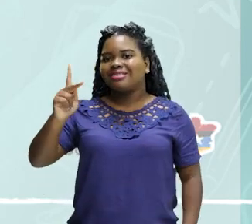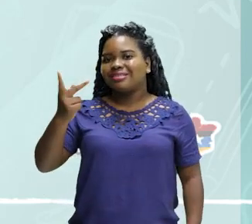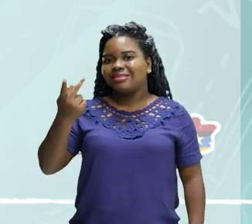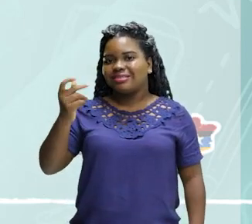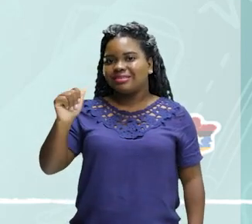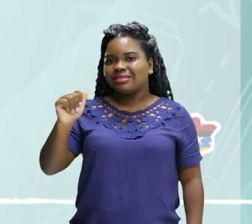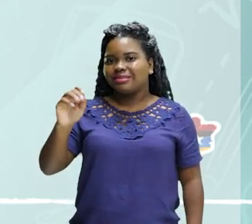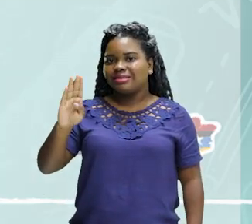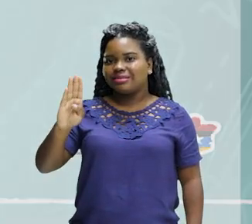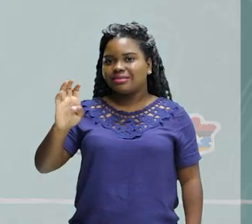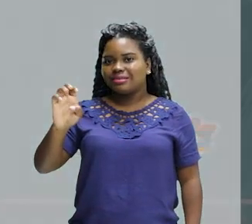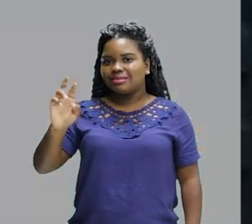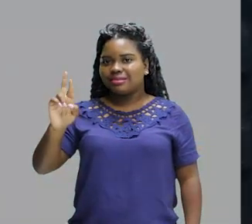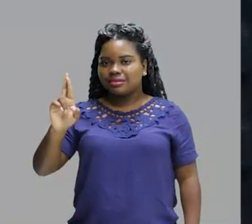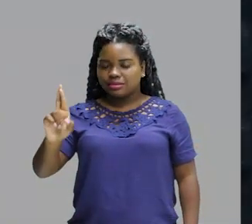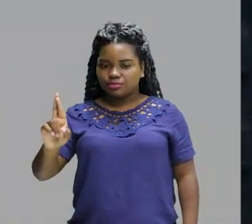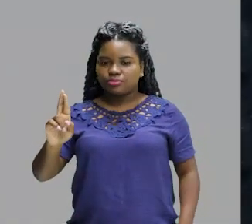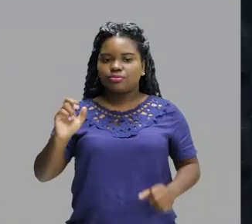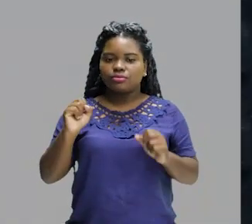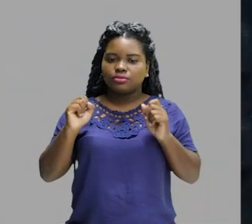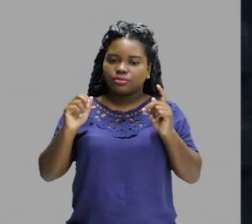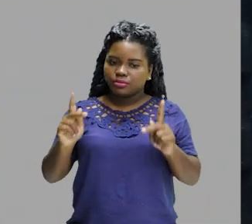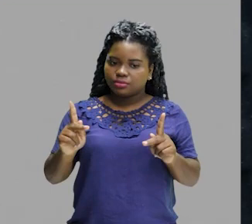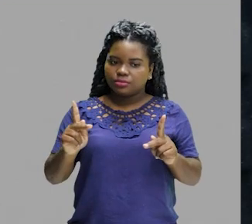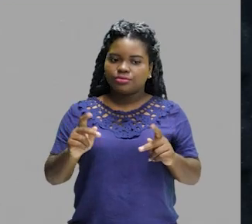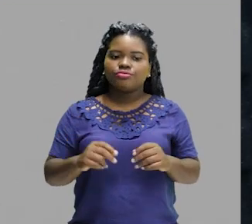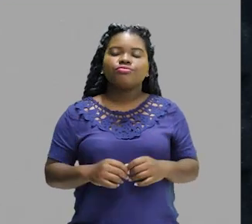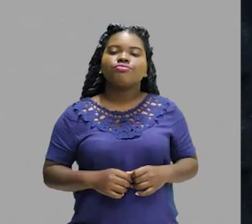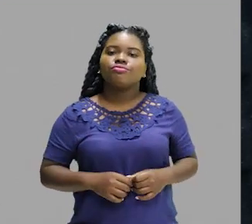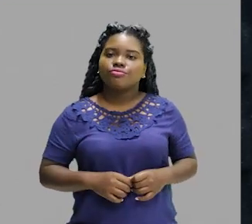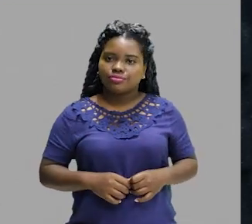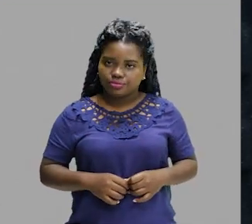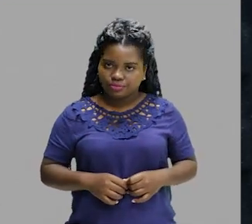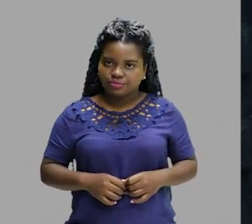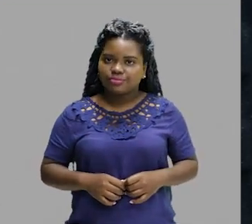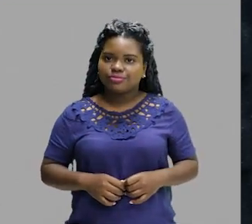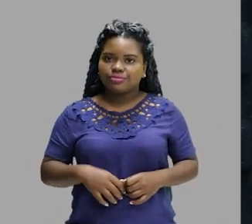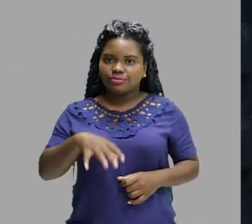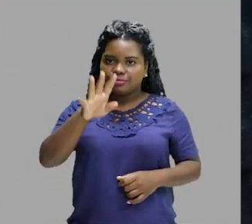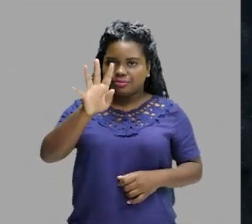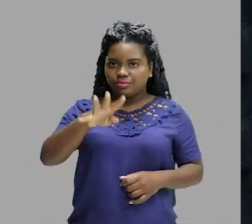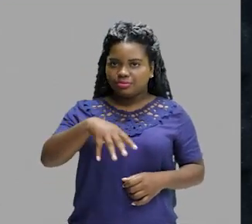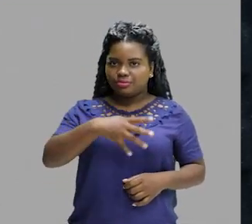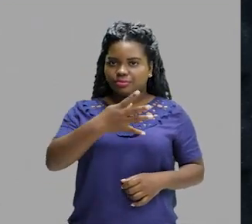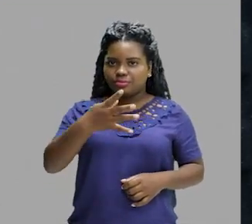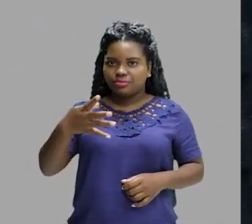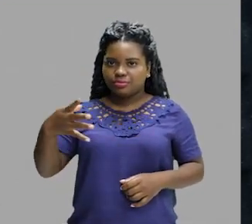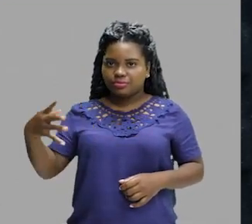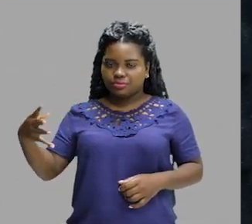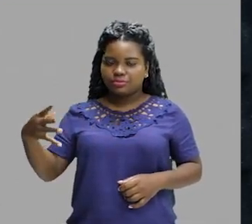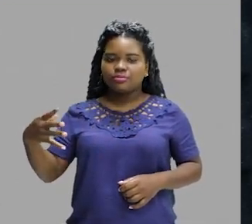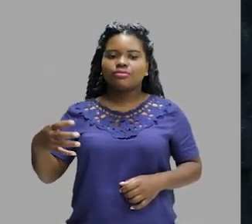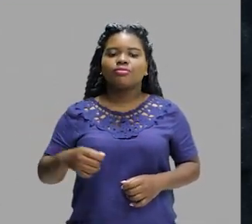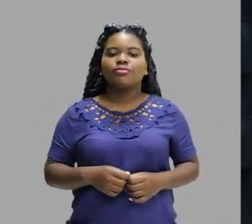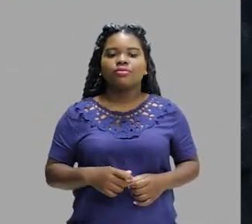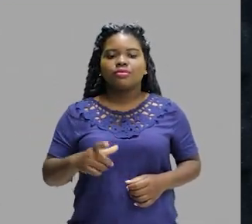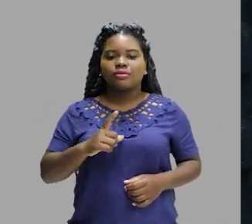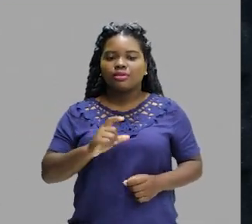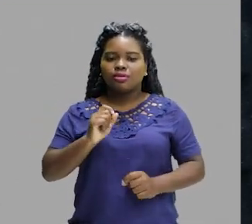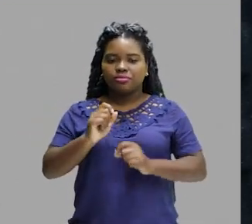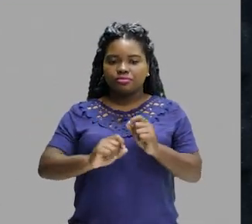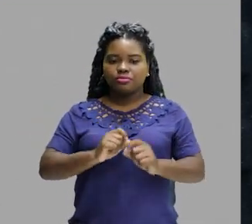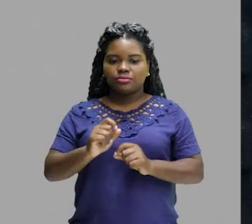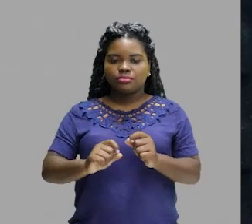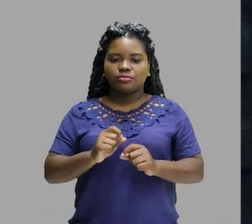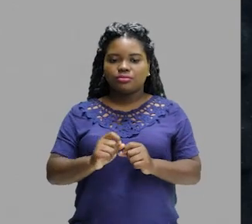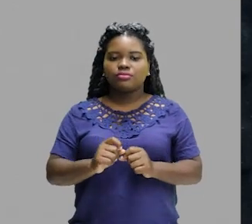os tempos compostos que eu tenho no indicativo, no particípio? Pretérito